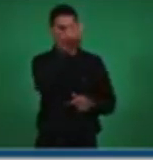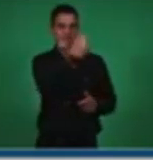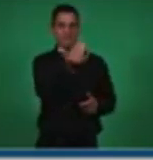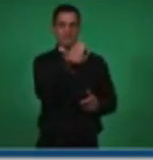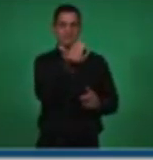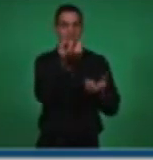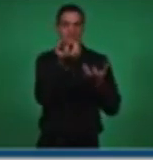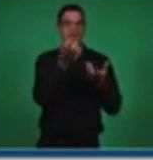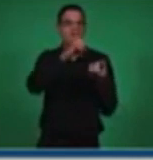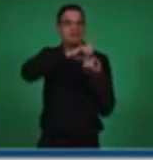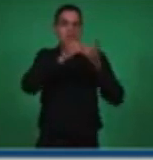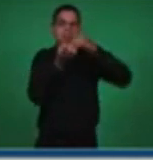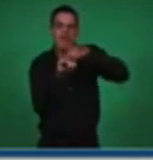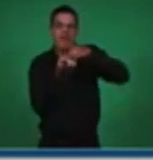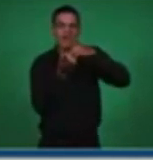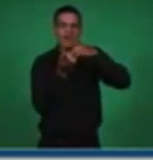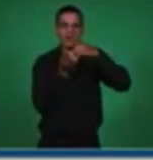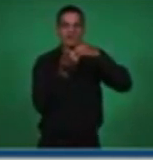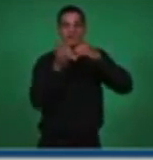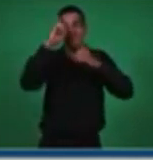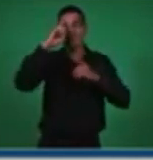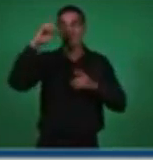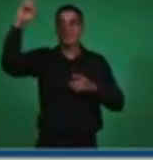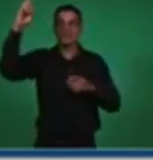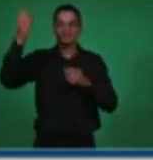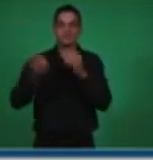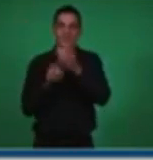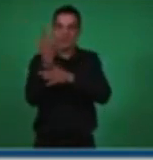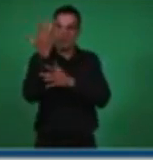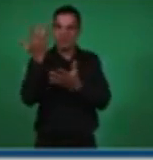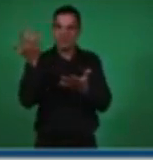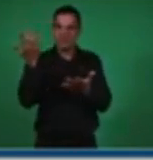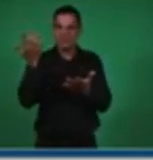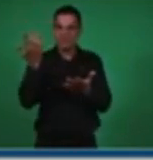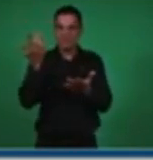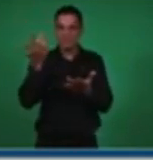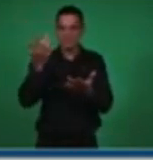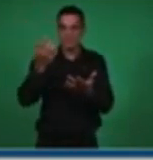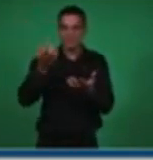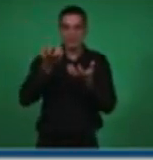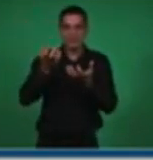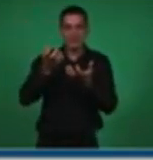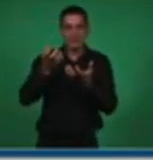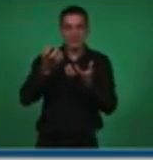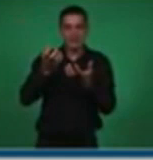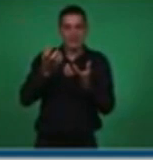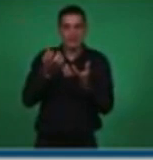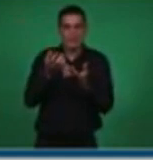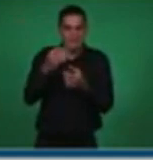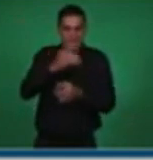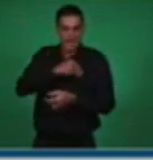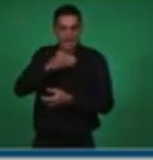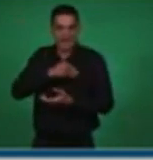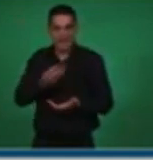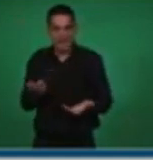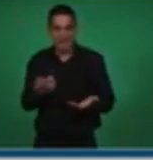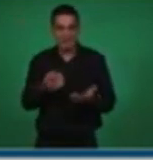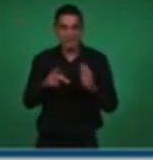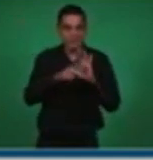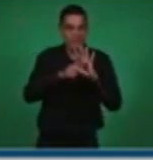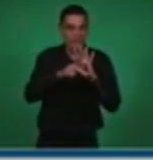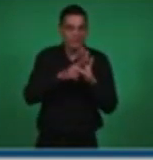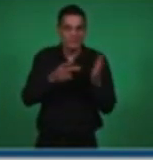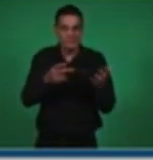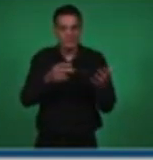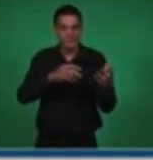Deus incorruptível, em semelhança da imagem de homem corruptível, de aves, de quadrúpedes,